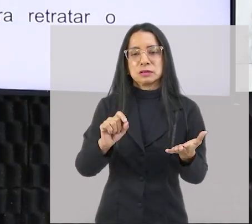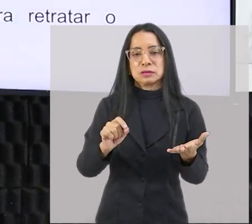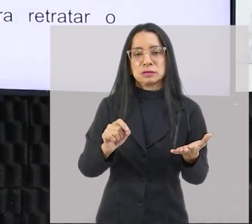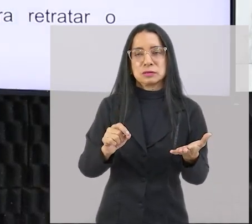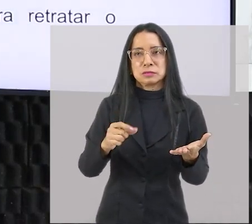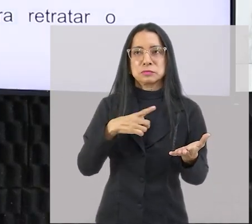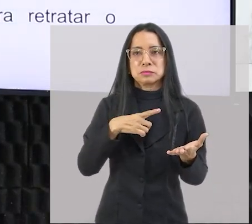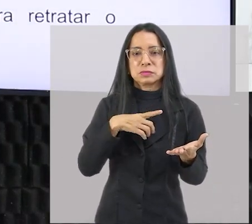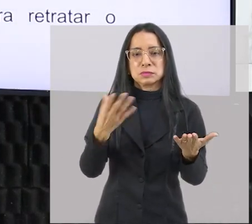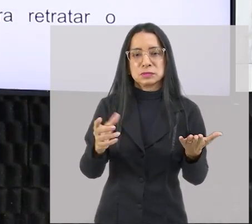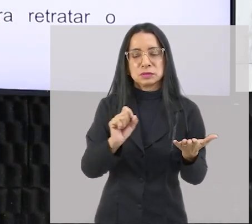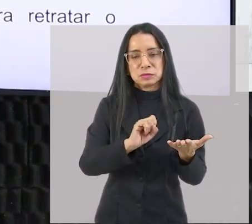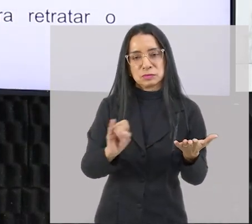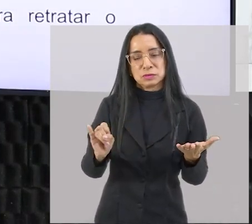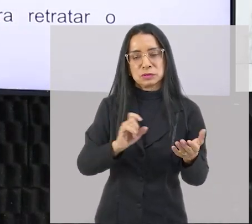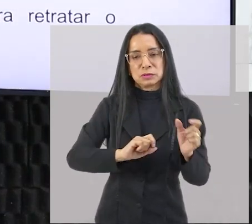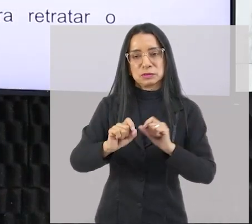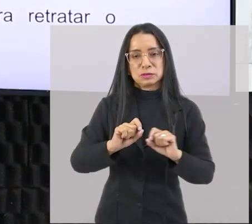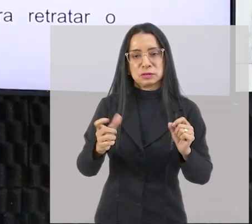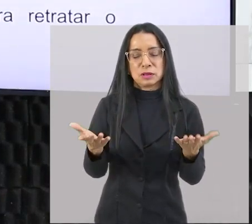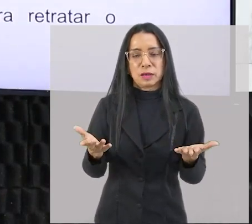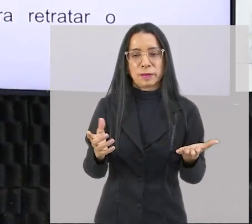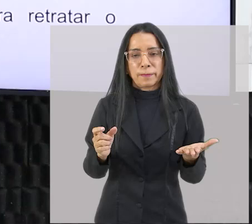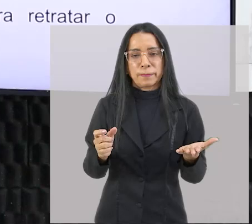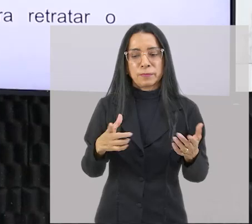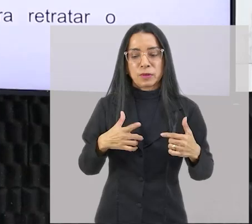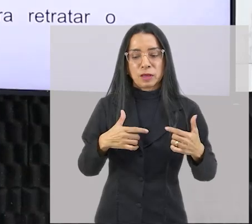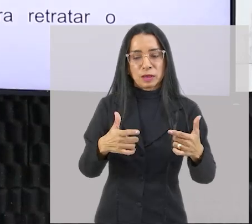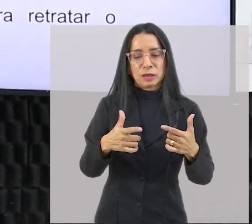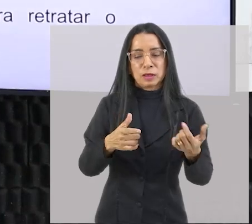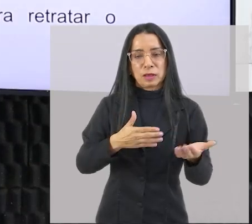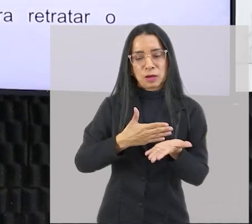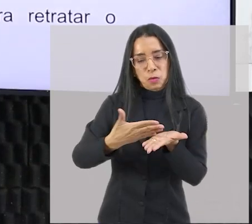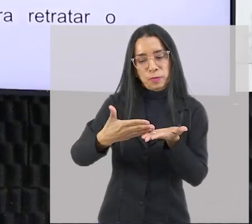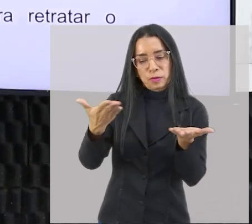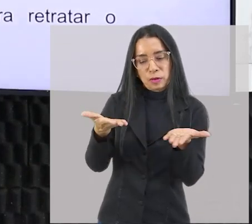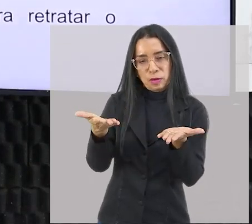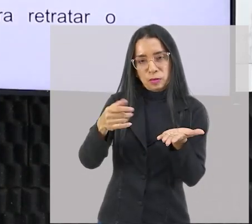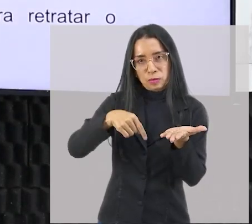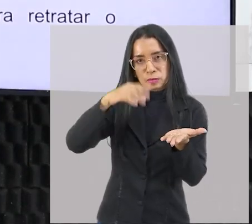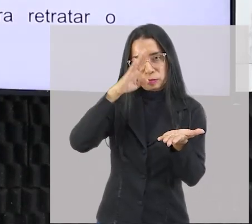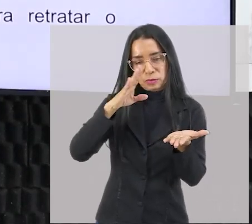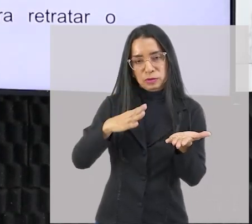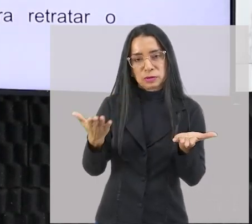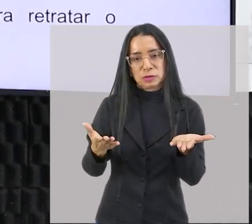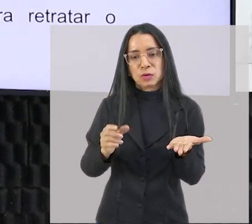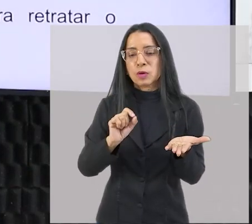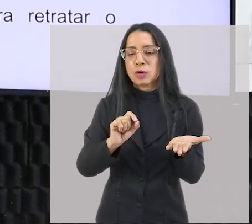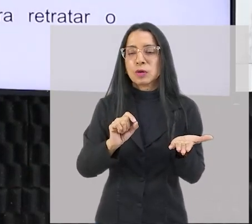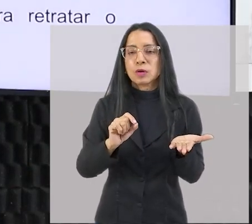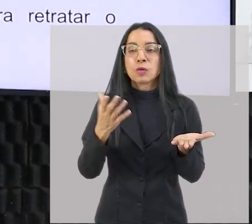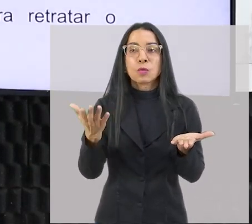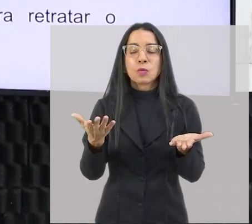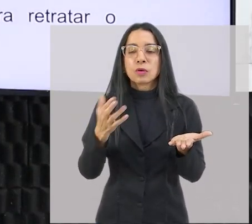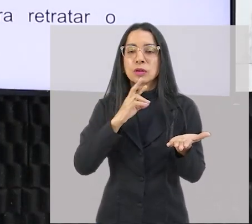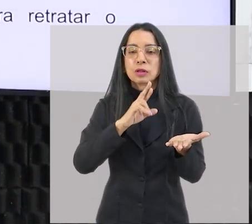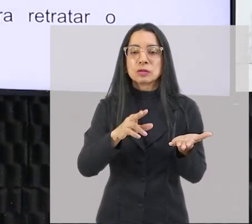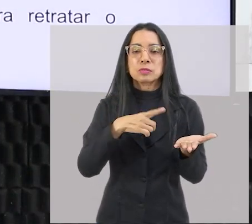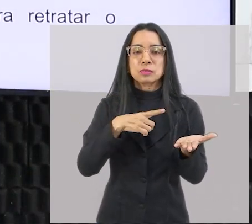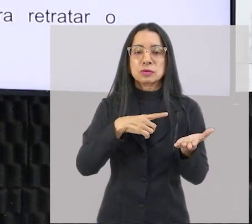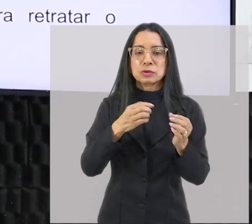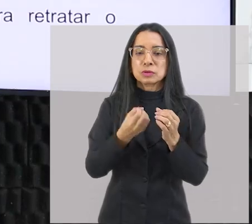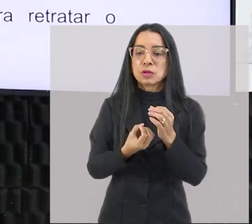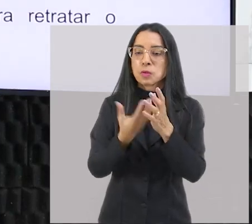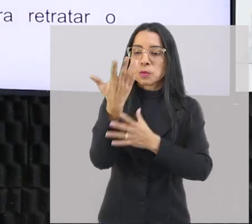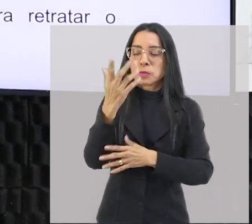consequência nós teríamos se, graças a Deus não temos isso, uma guerra fosse estabelecida no país? Que consequência nós teríamos se isto explodisse? Quais